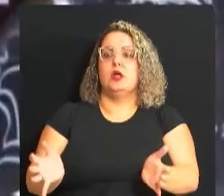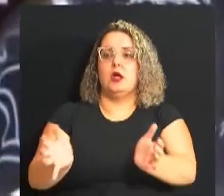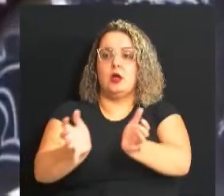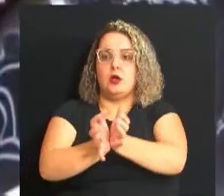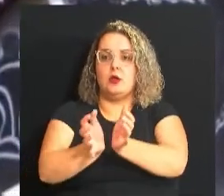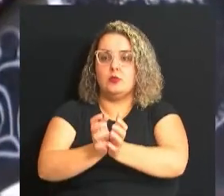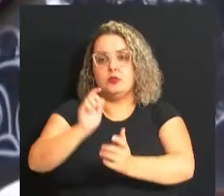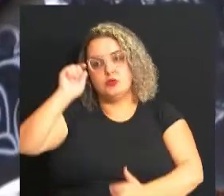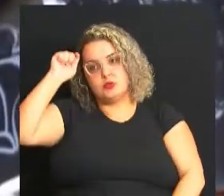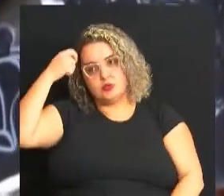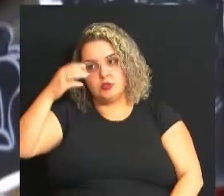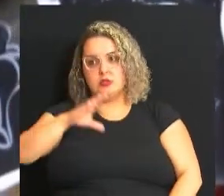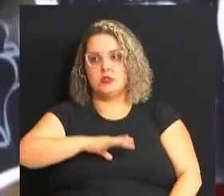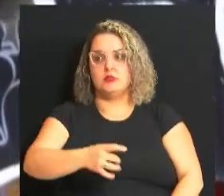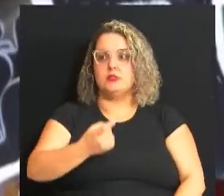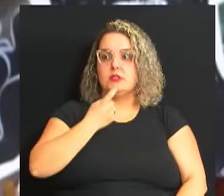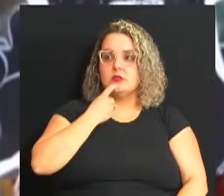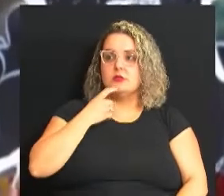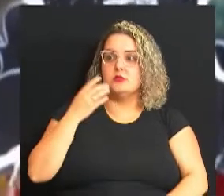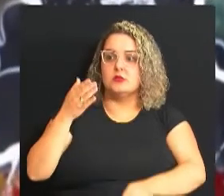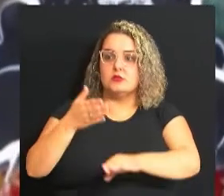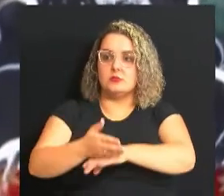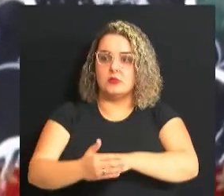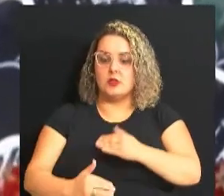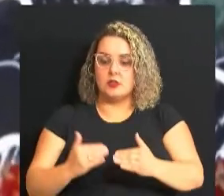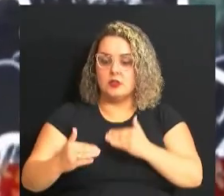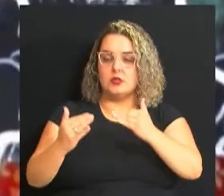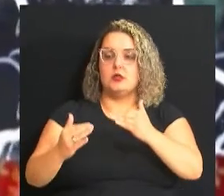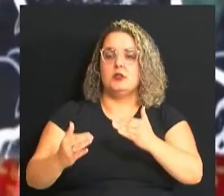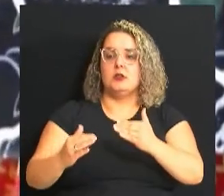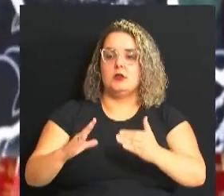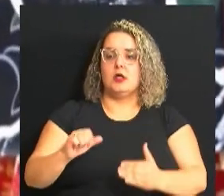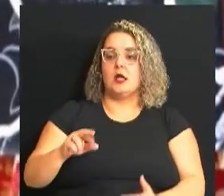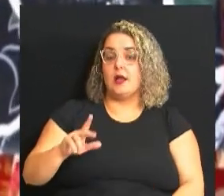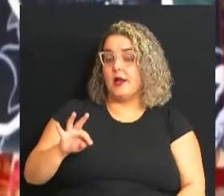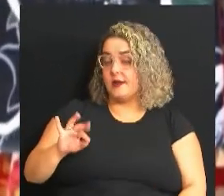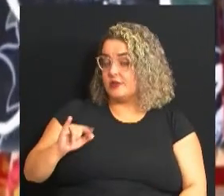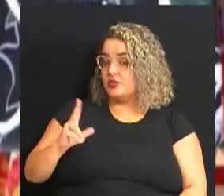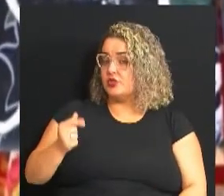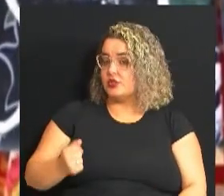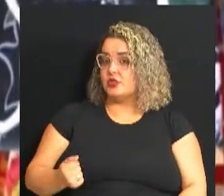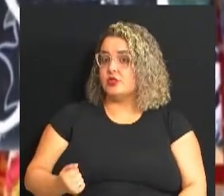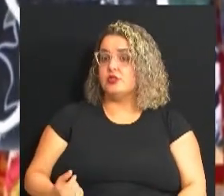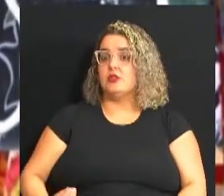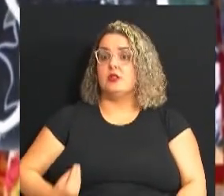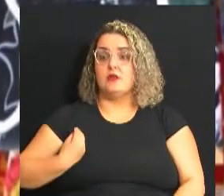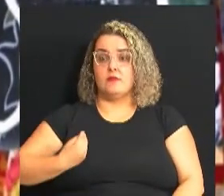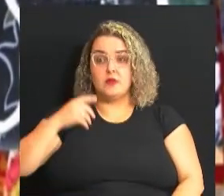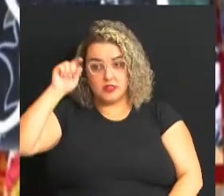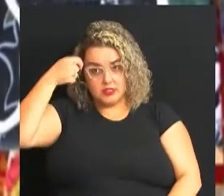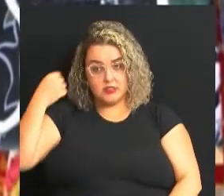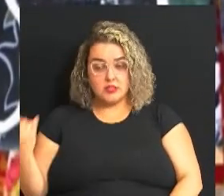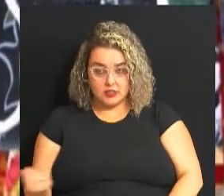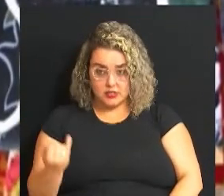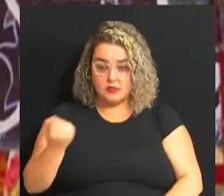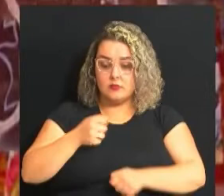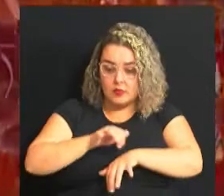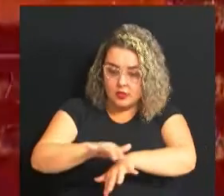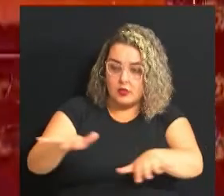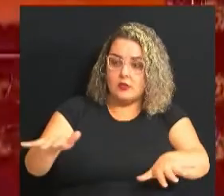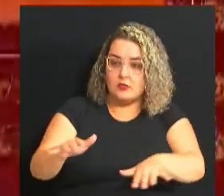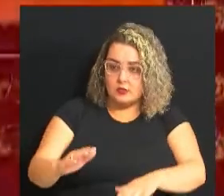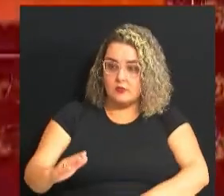de Campinas e participou da elaboração da cartilha antirracista Vidas Negras Importam, que foi distribuída pela